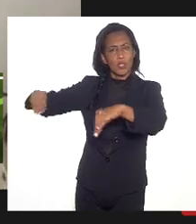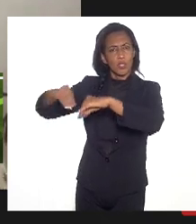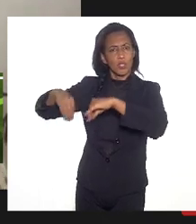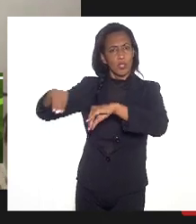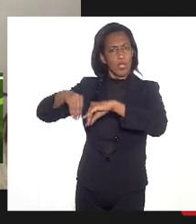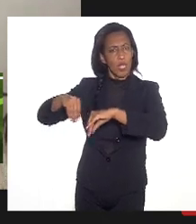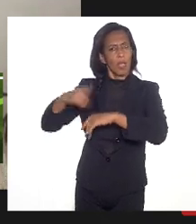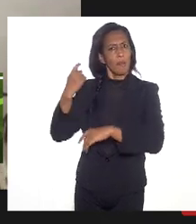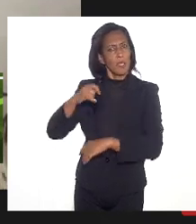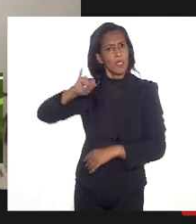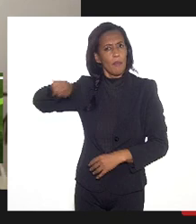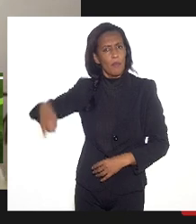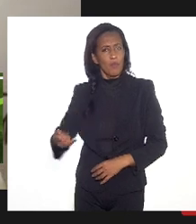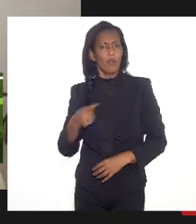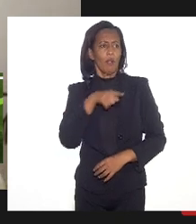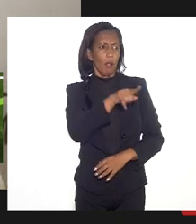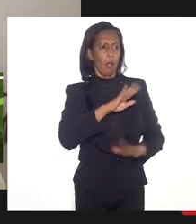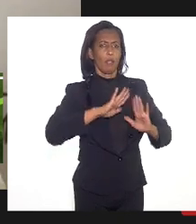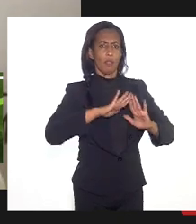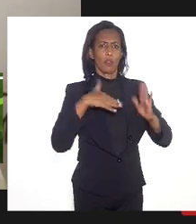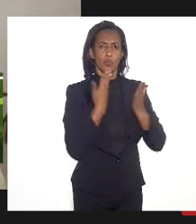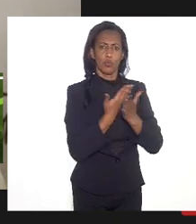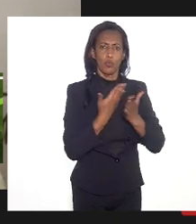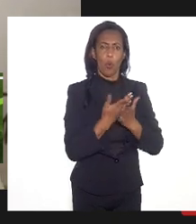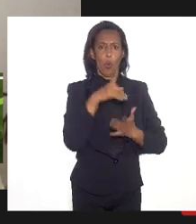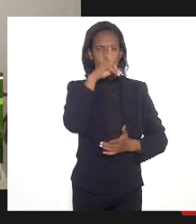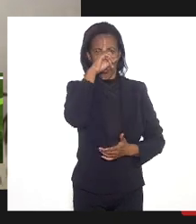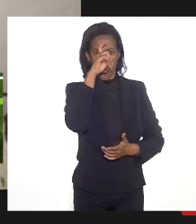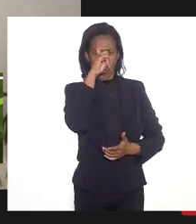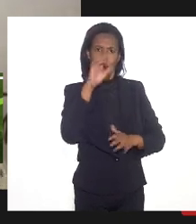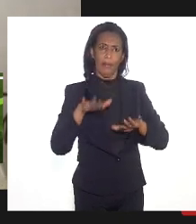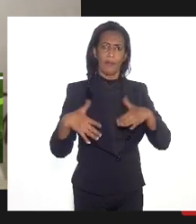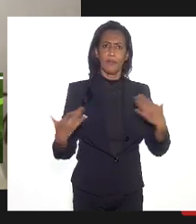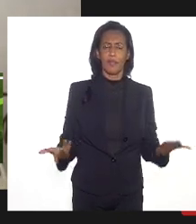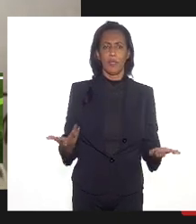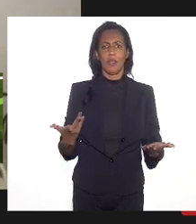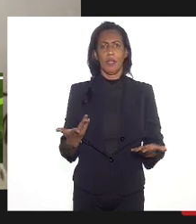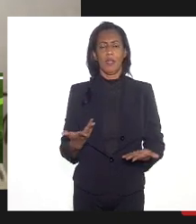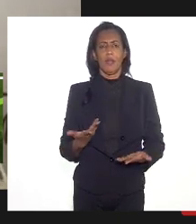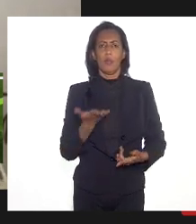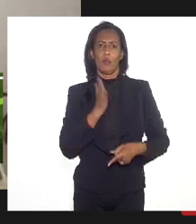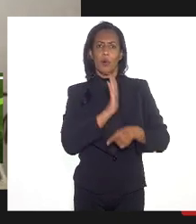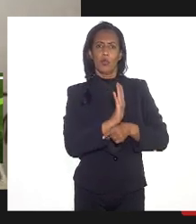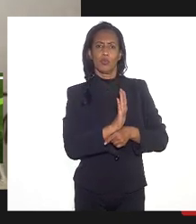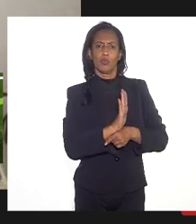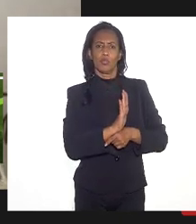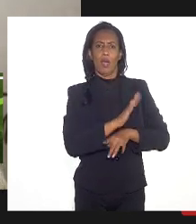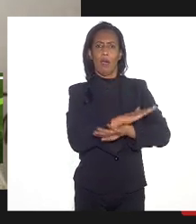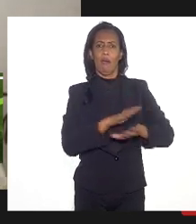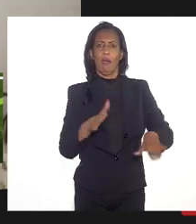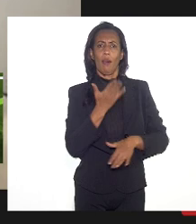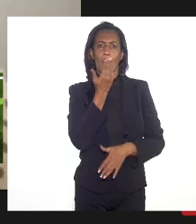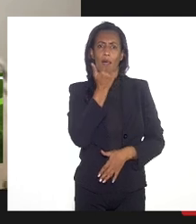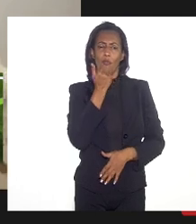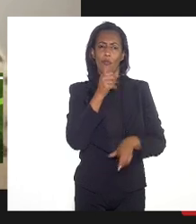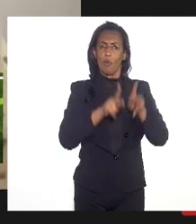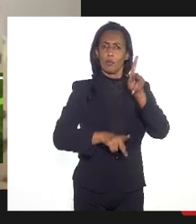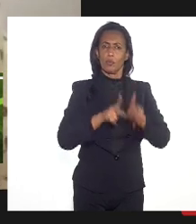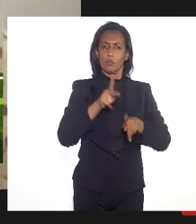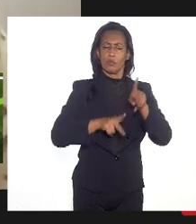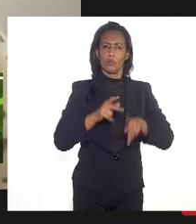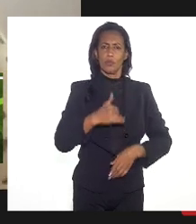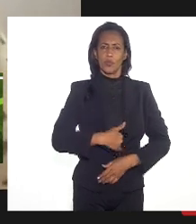sejam utilizados nas escolas, nos hospitais, enfim, para matar a fome e a sede do nosso povo. Então, muito